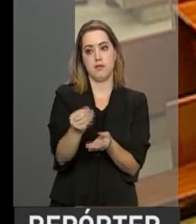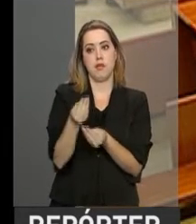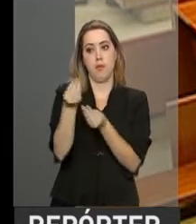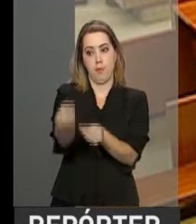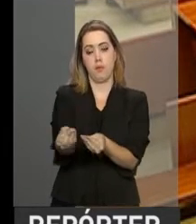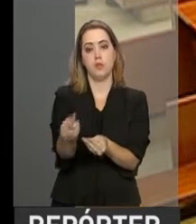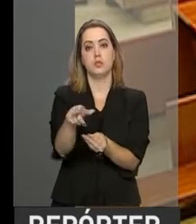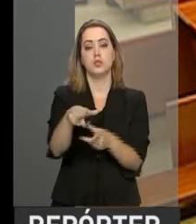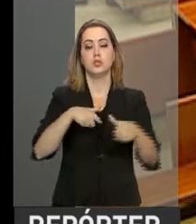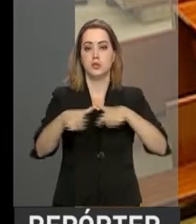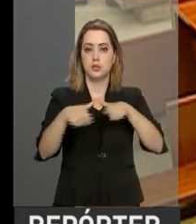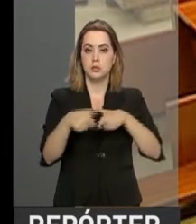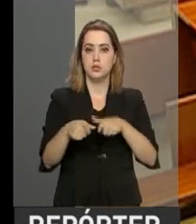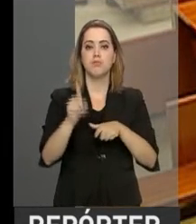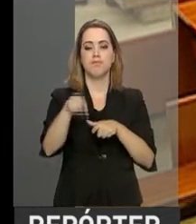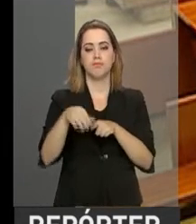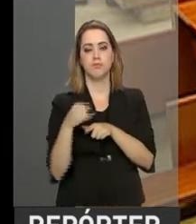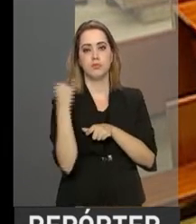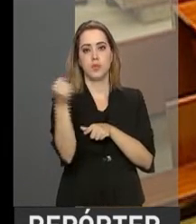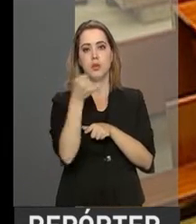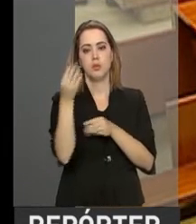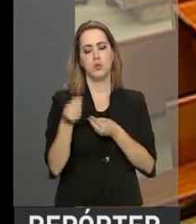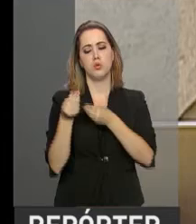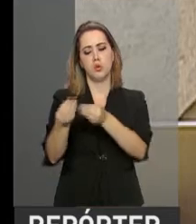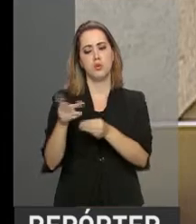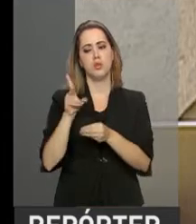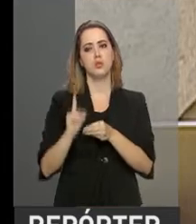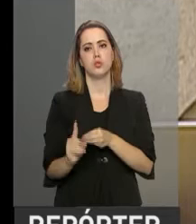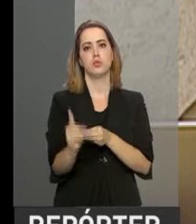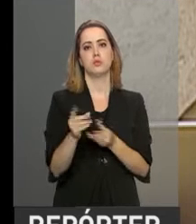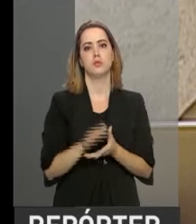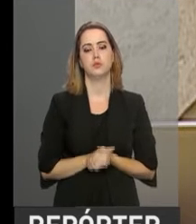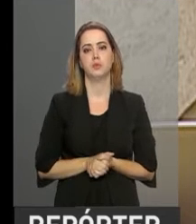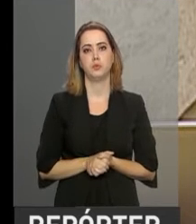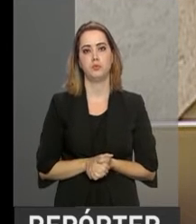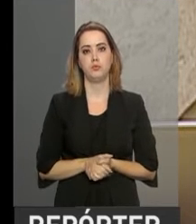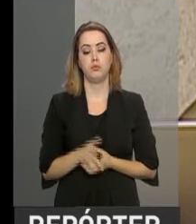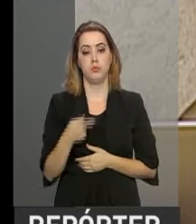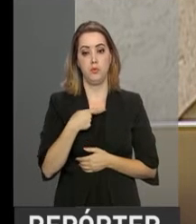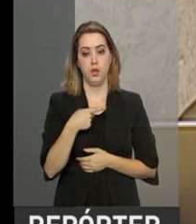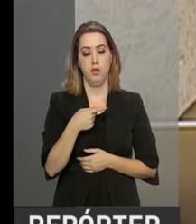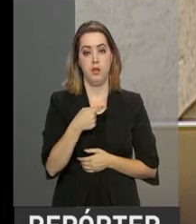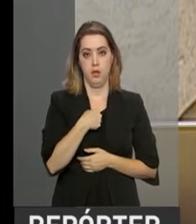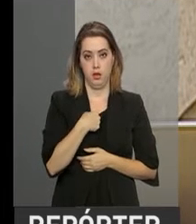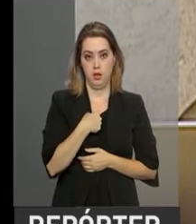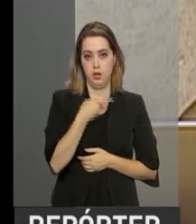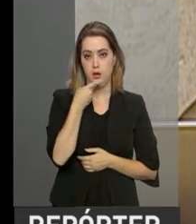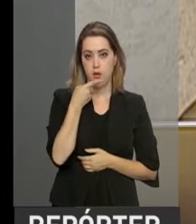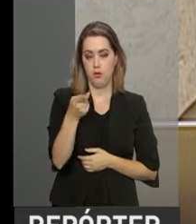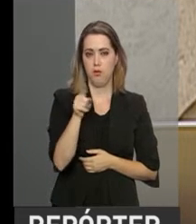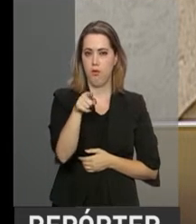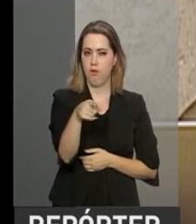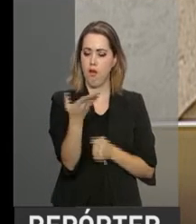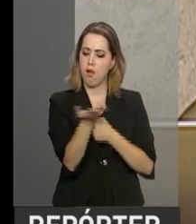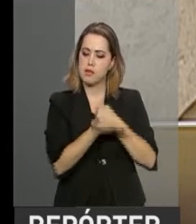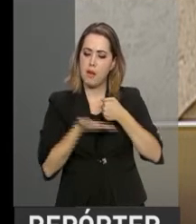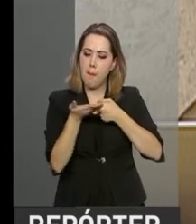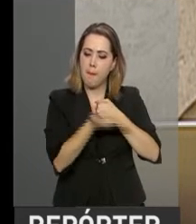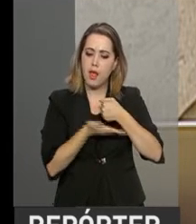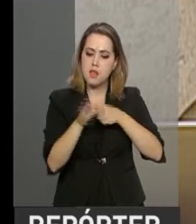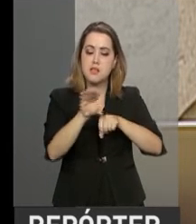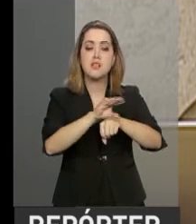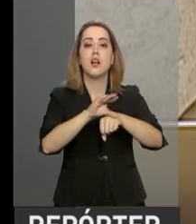ele, fundamental para dar dignidade às pessoas. Eu me referia a este princípio basilar do